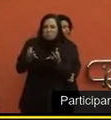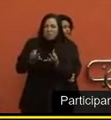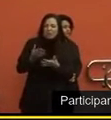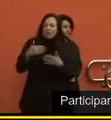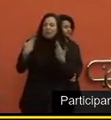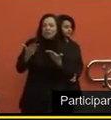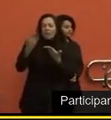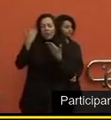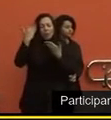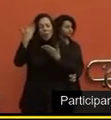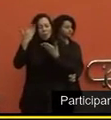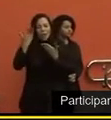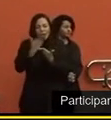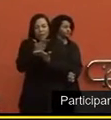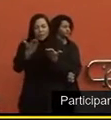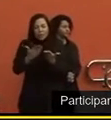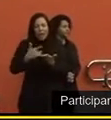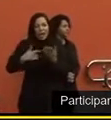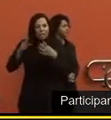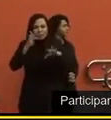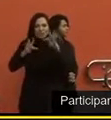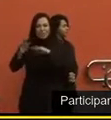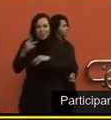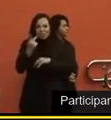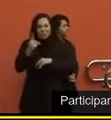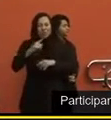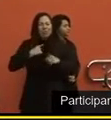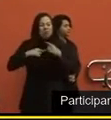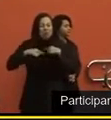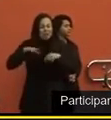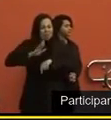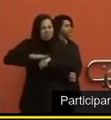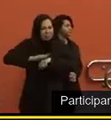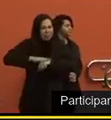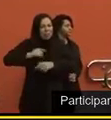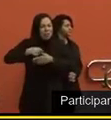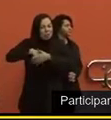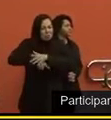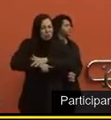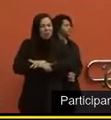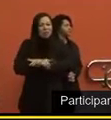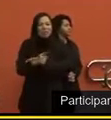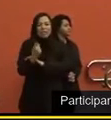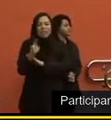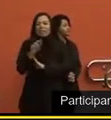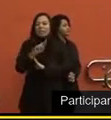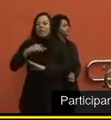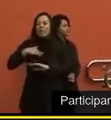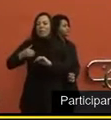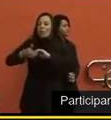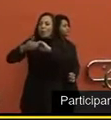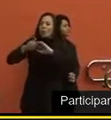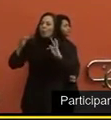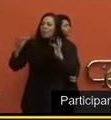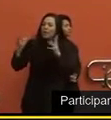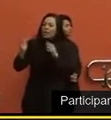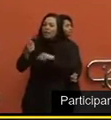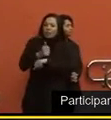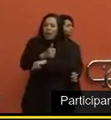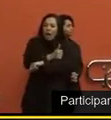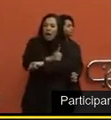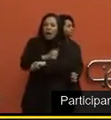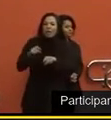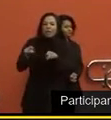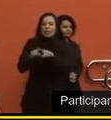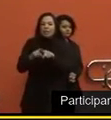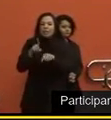muito obrigado pela... Sou testemunha dessa dedicação intensa. Então, em seu nome, cumprimento toda a Comissão Administrativa. E,